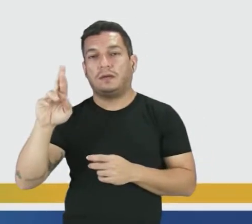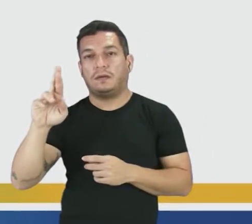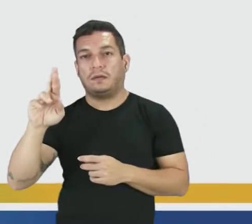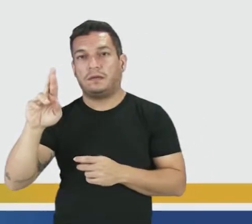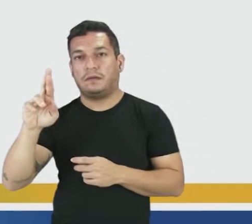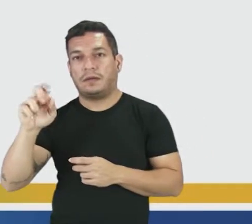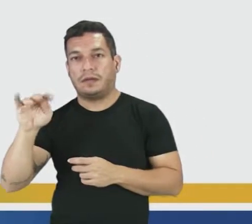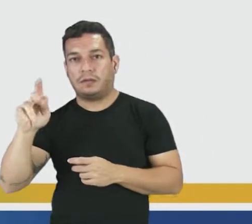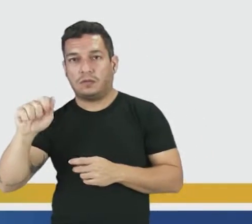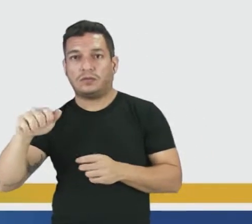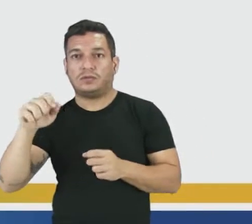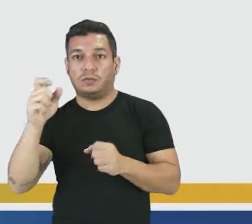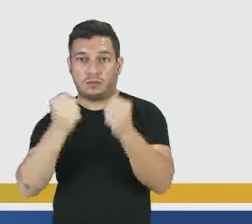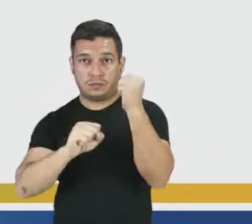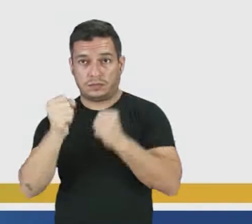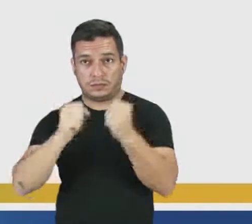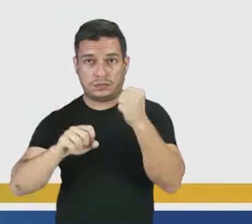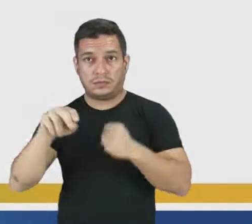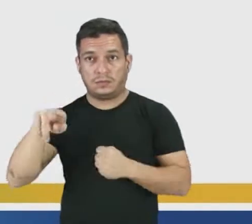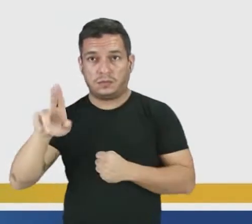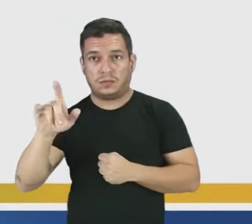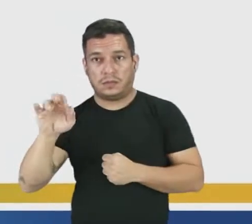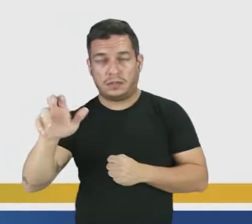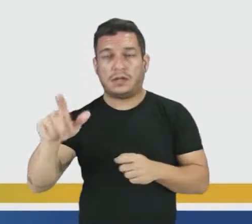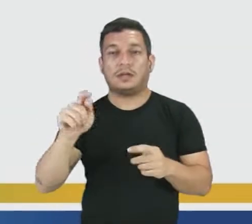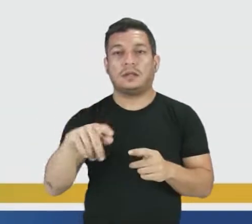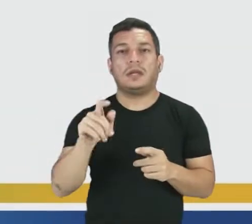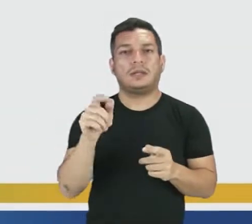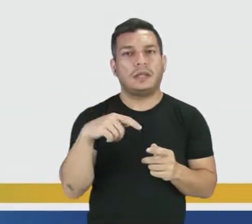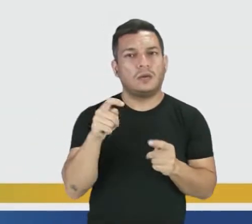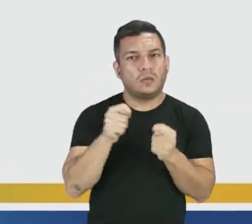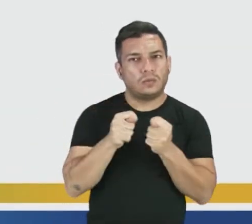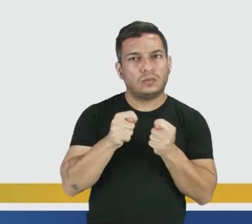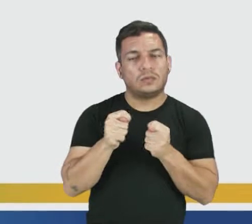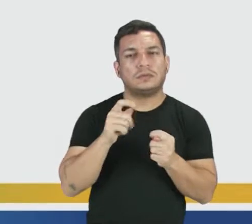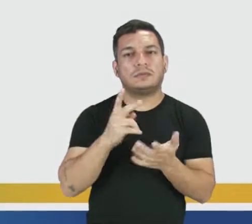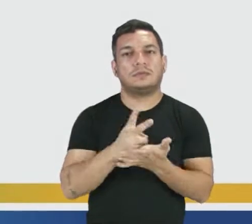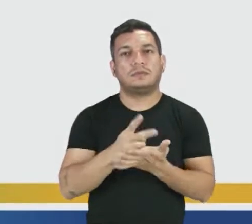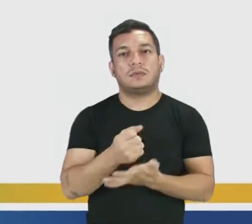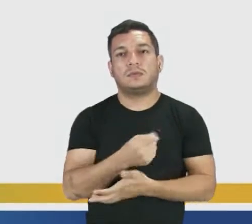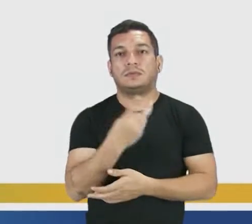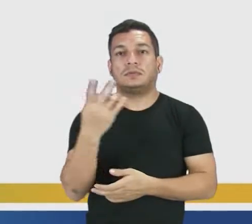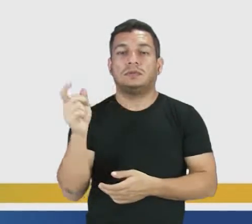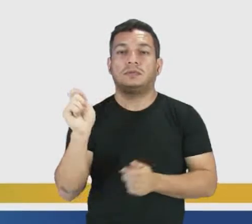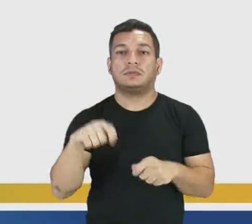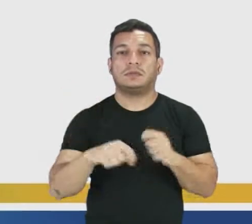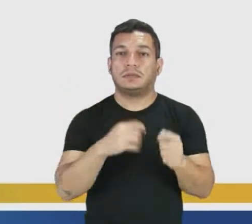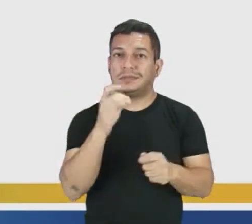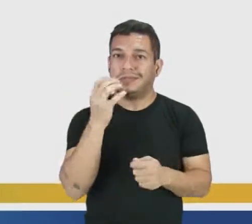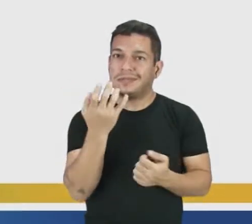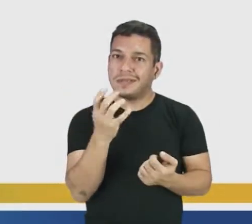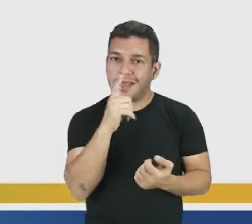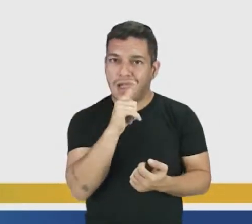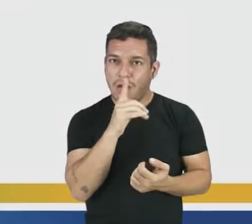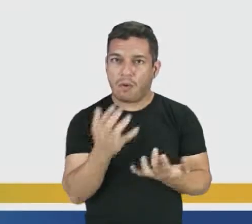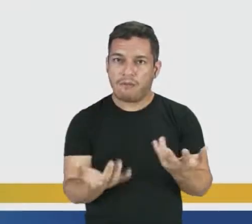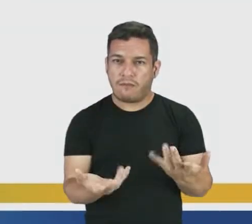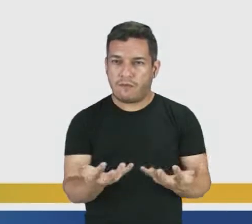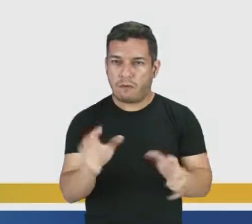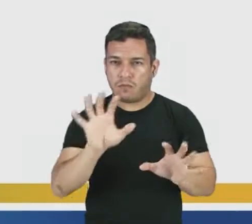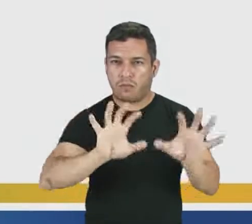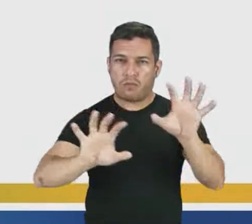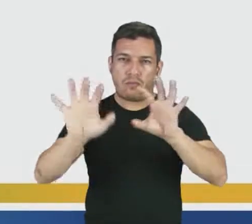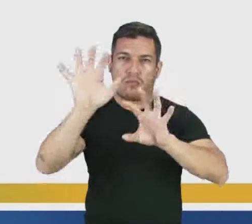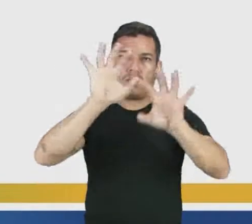reação de fissão é controlada, o que acontece sempre em quantidade suficiente para a água aquecer, que irá